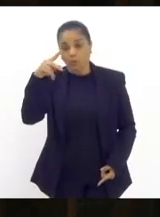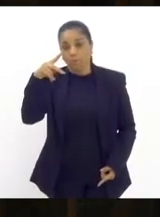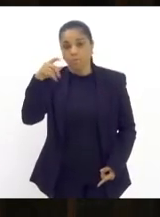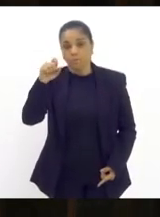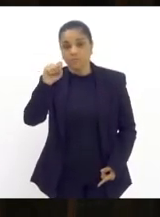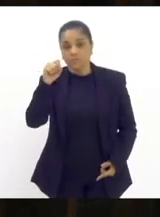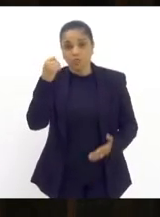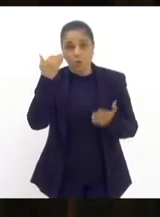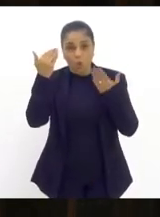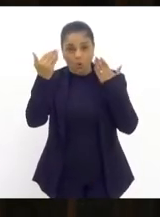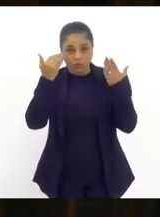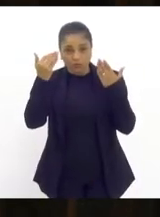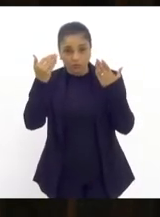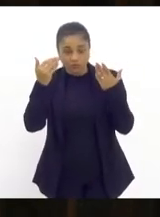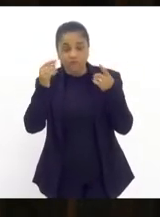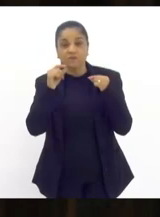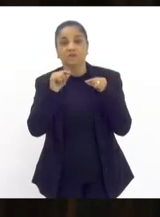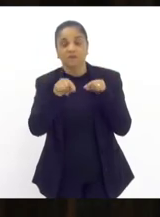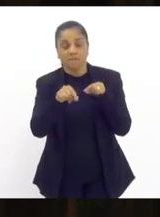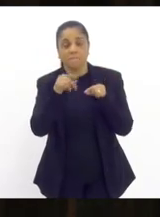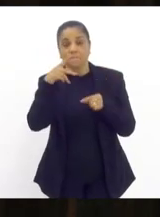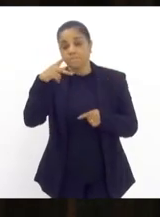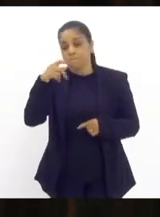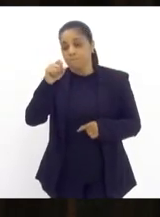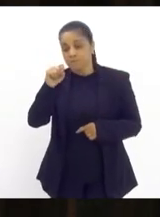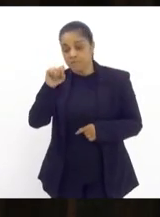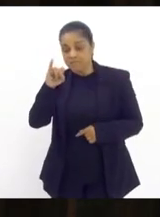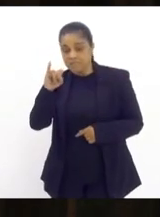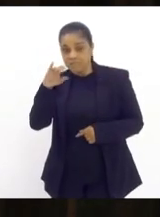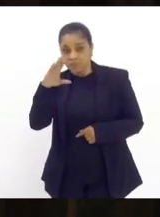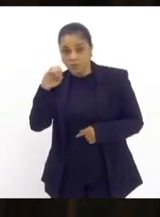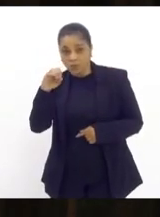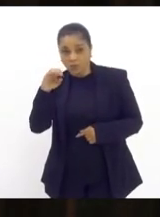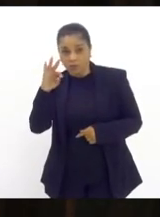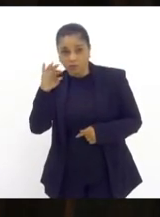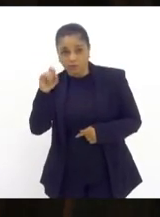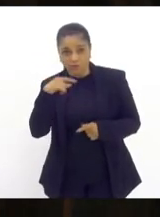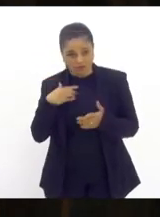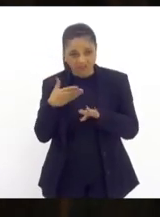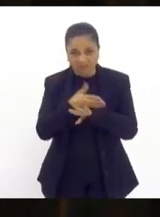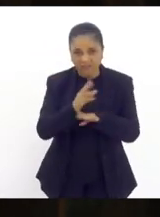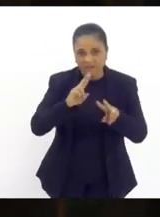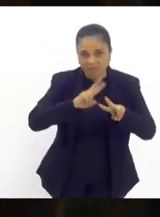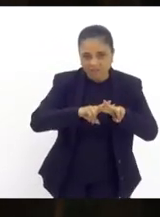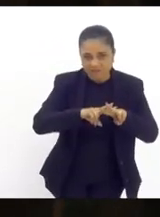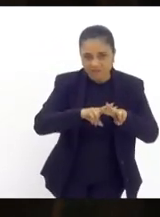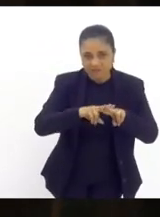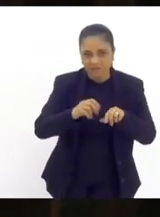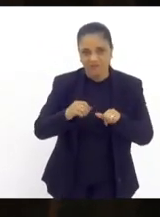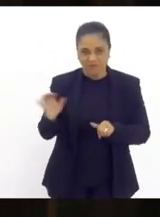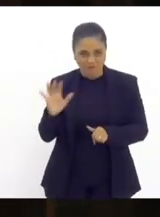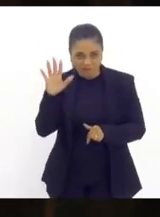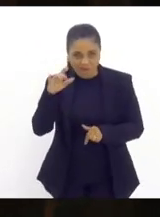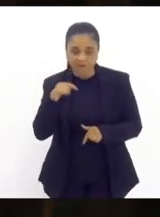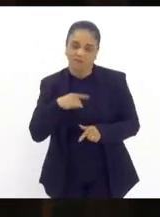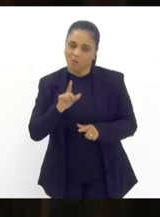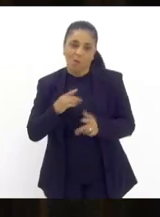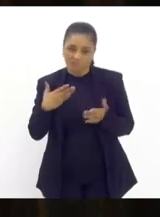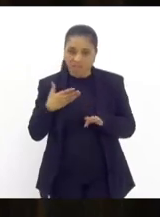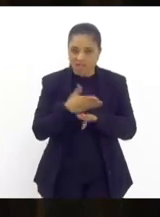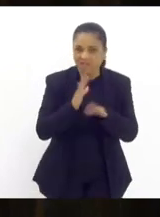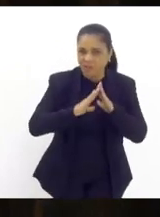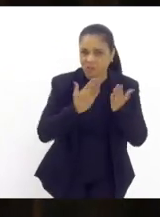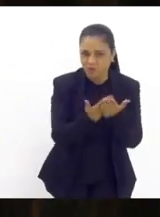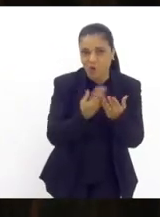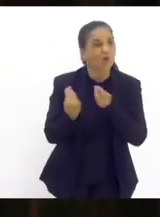mas dá tudo Psicótico e entra nas escolas para matar nossas crianças hoje nós temos